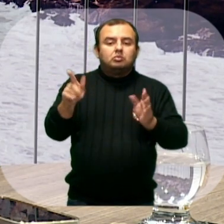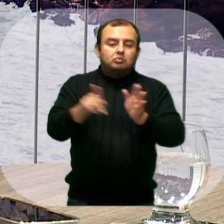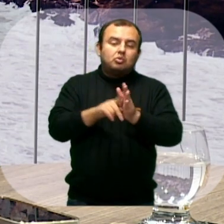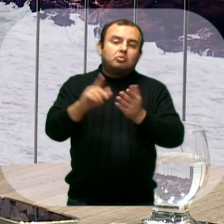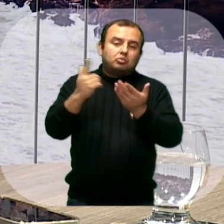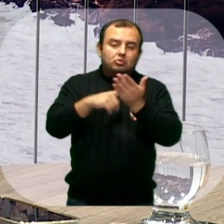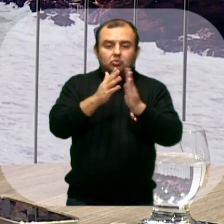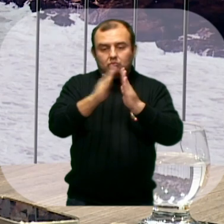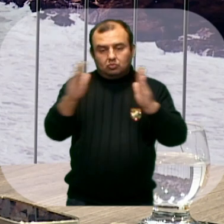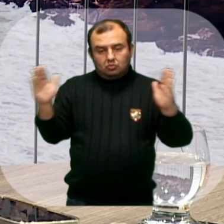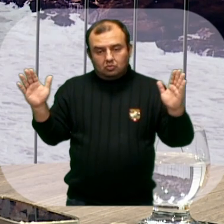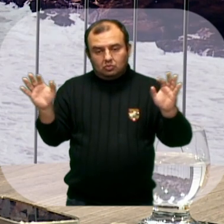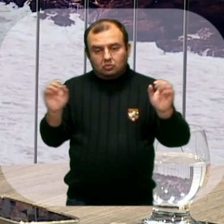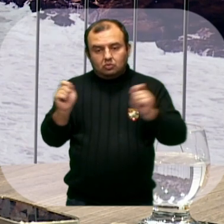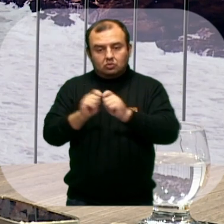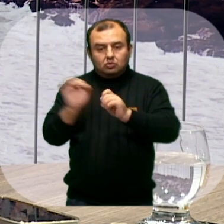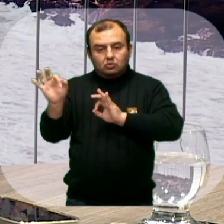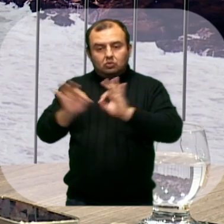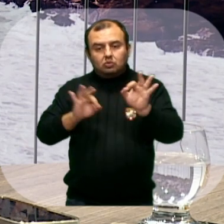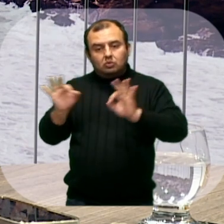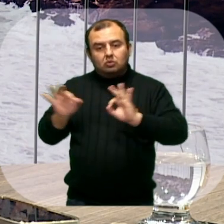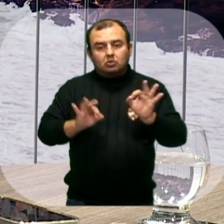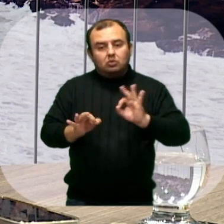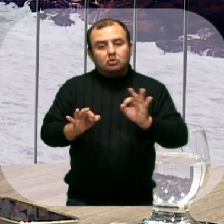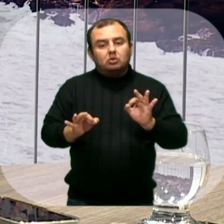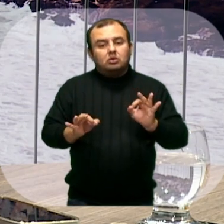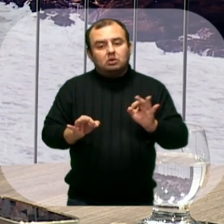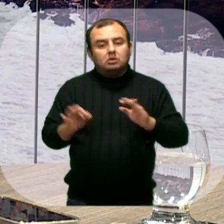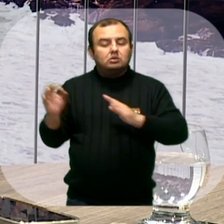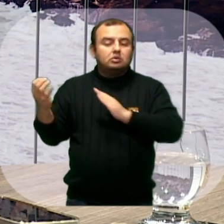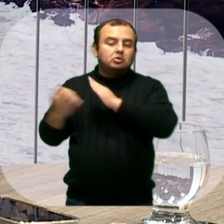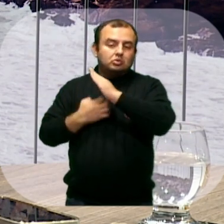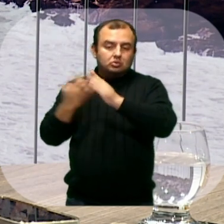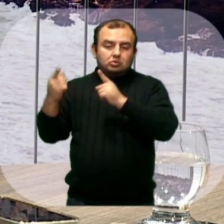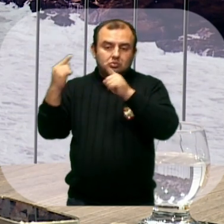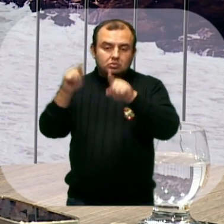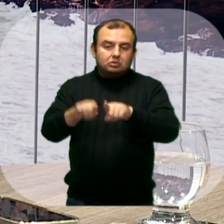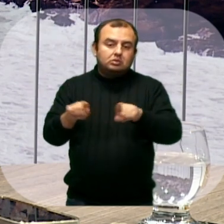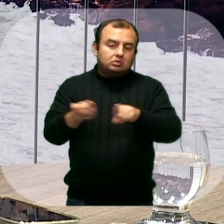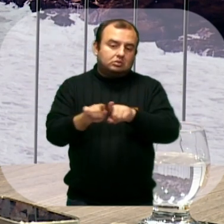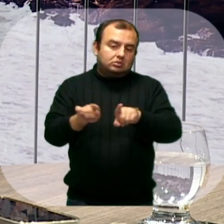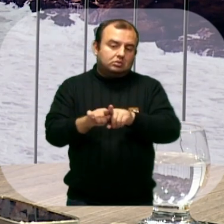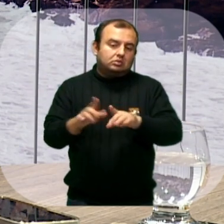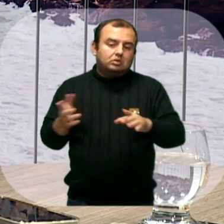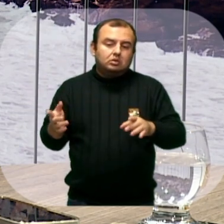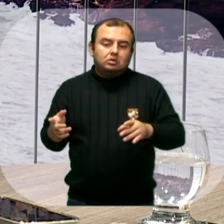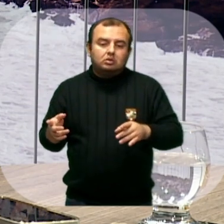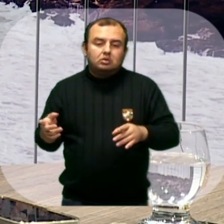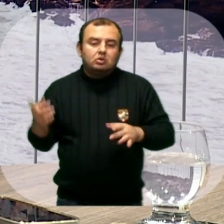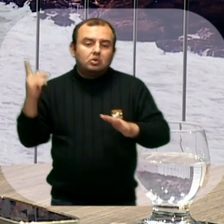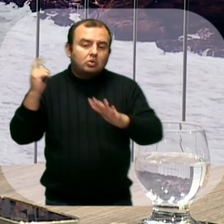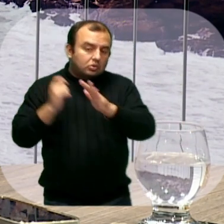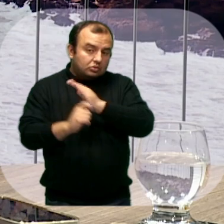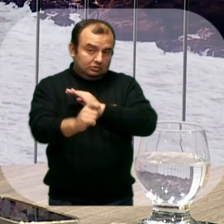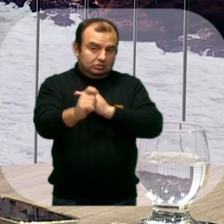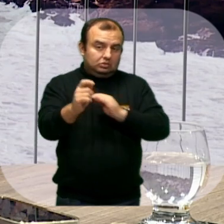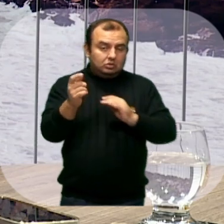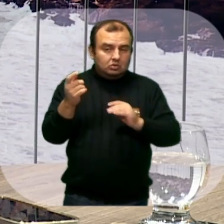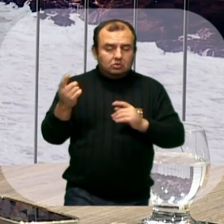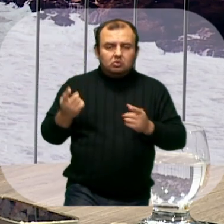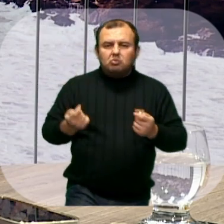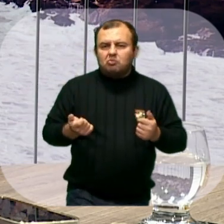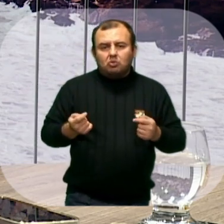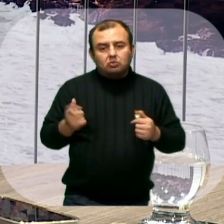bibliotecas. E já estão sendo feitos por empresários parceiros. E não é um investimento baixo,